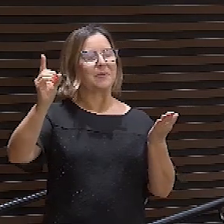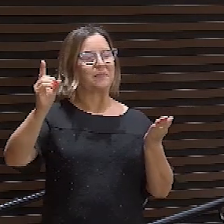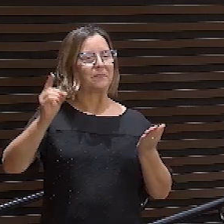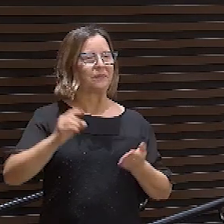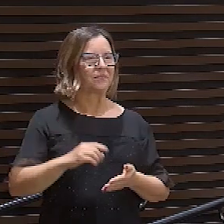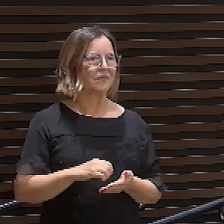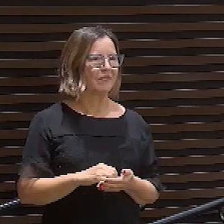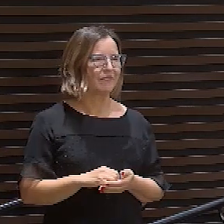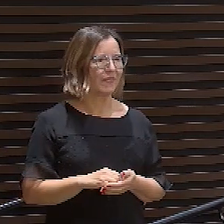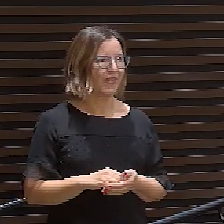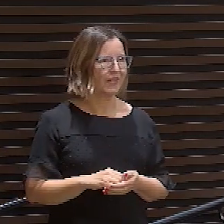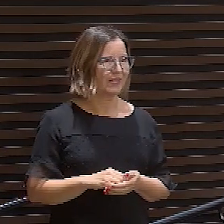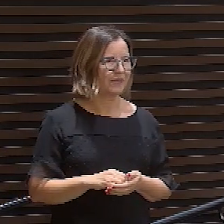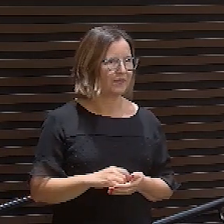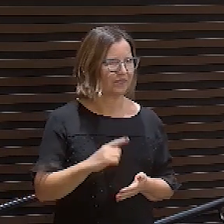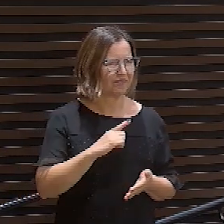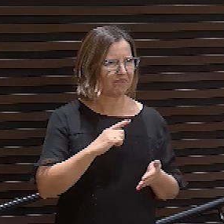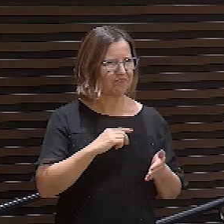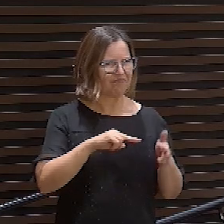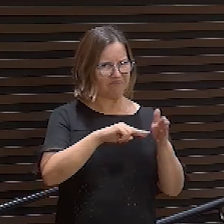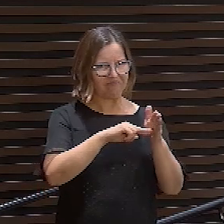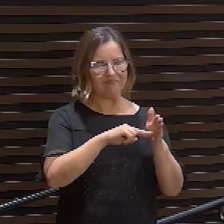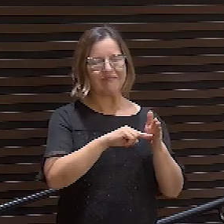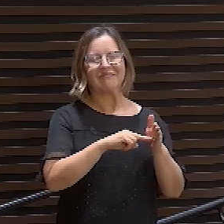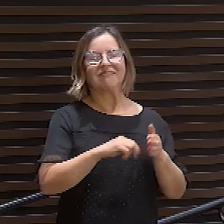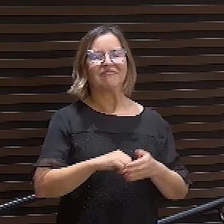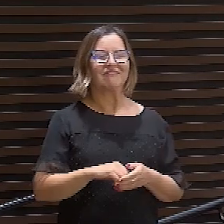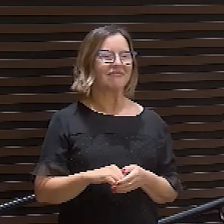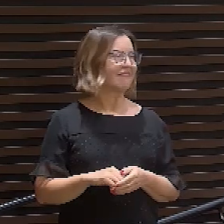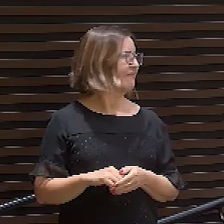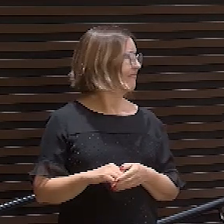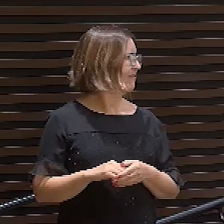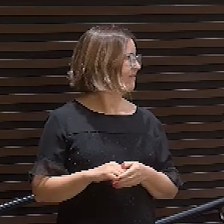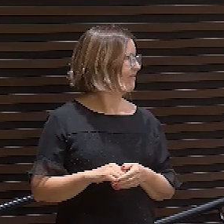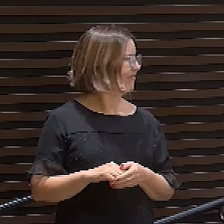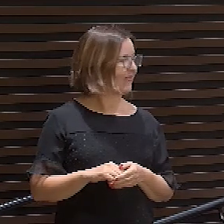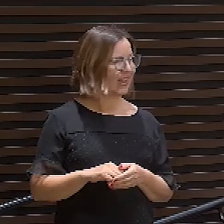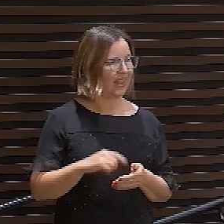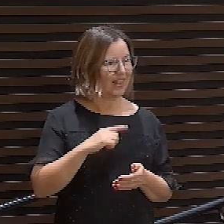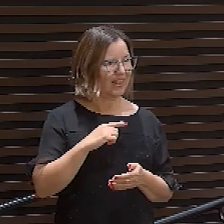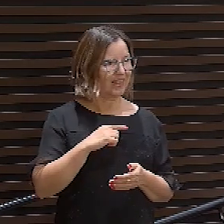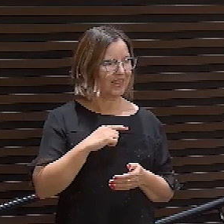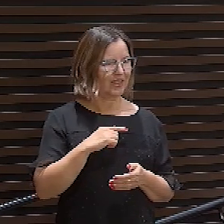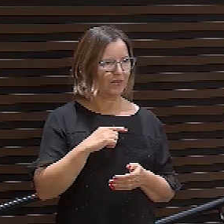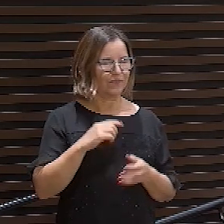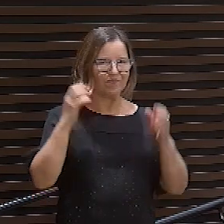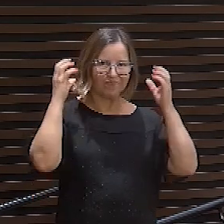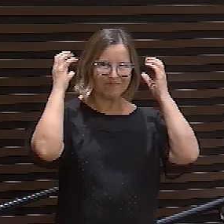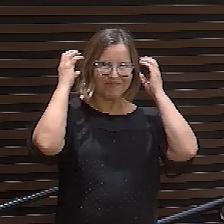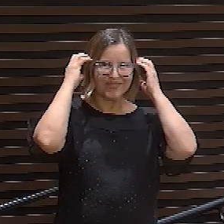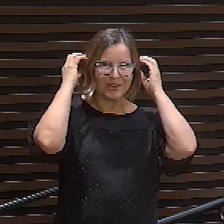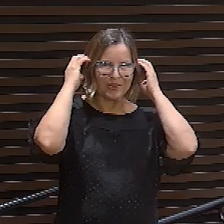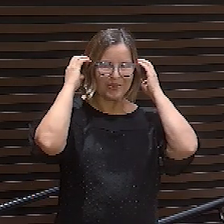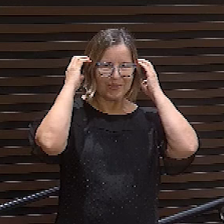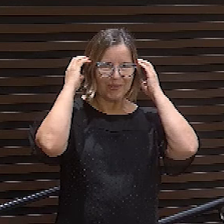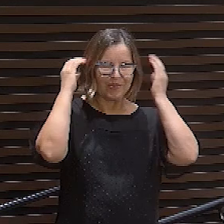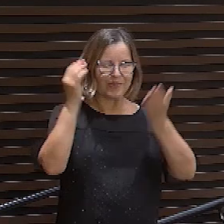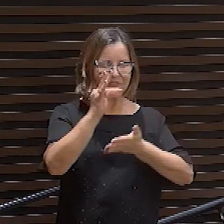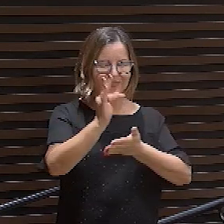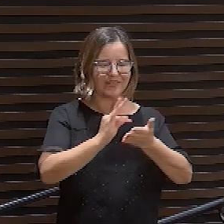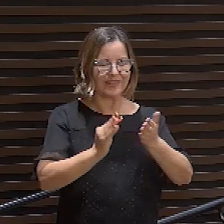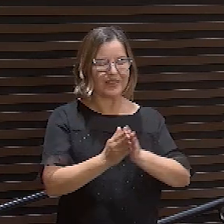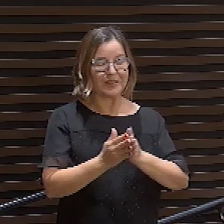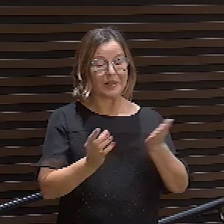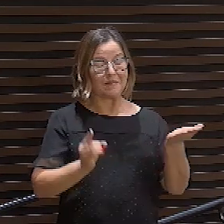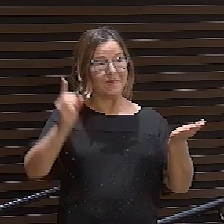Tenho aqui a Bíblia em áudio, e como é bom a gente ouvir.